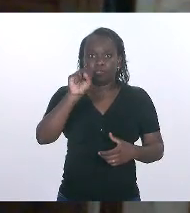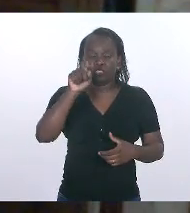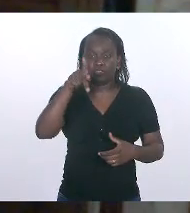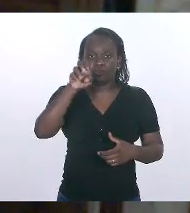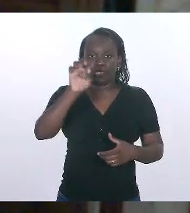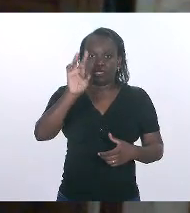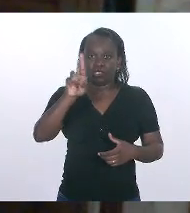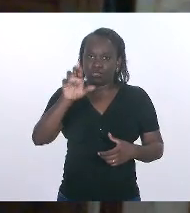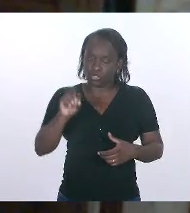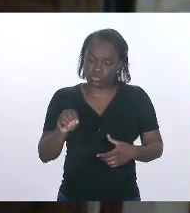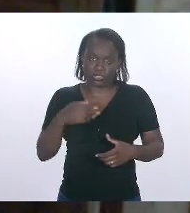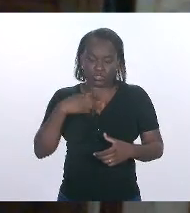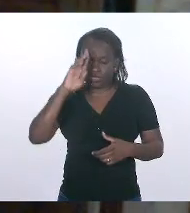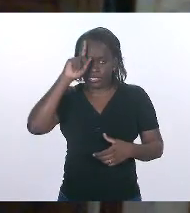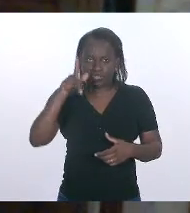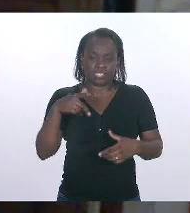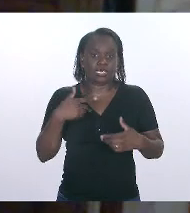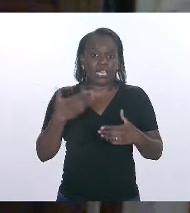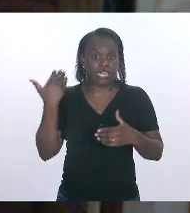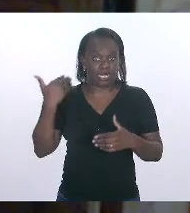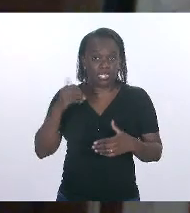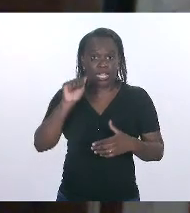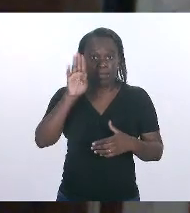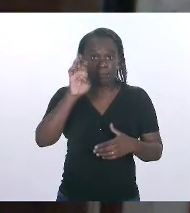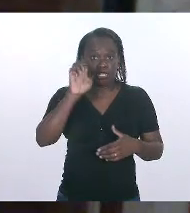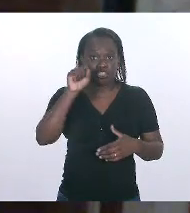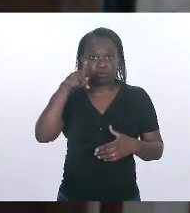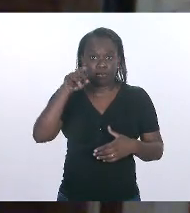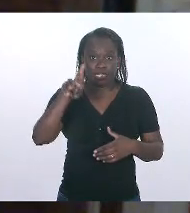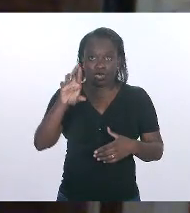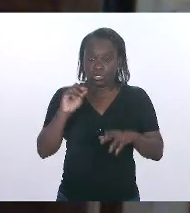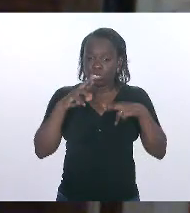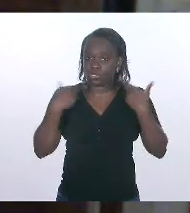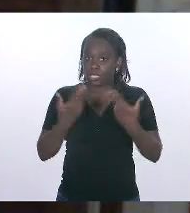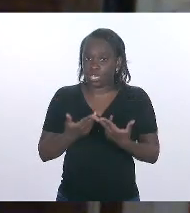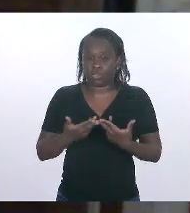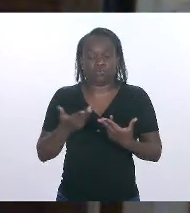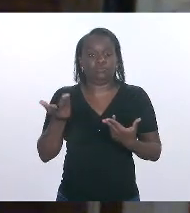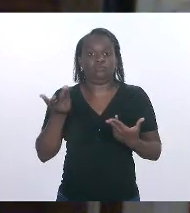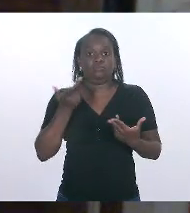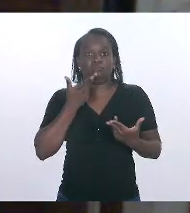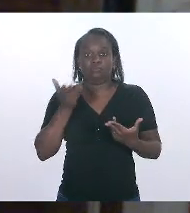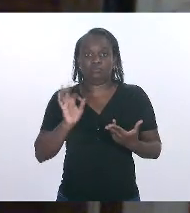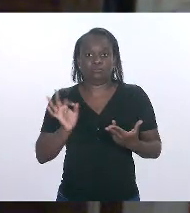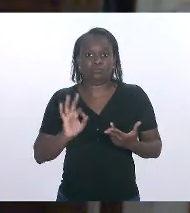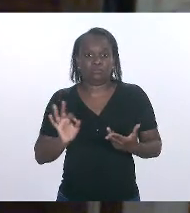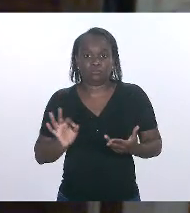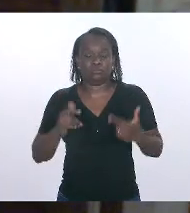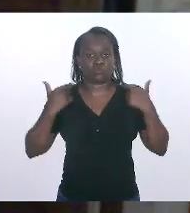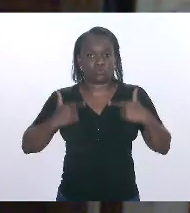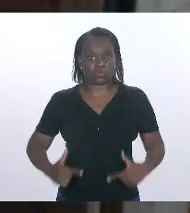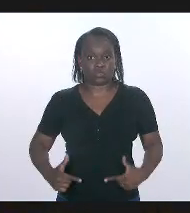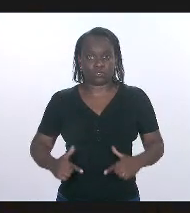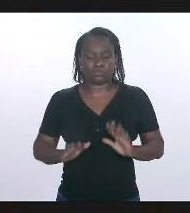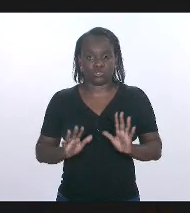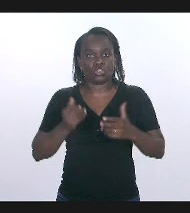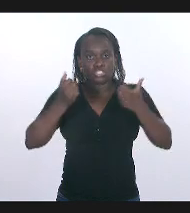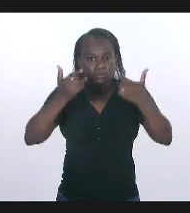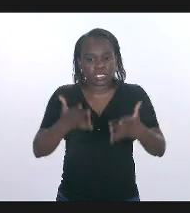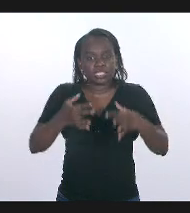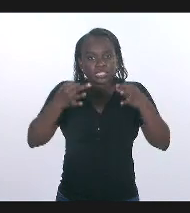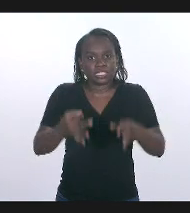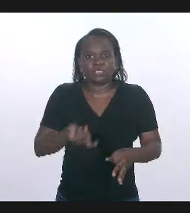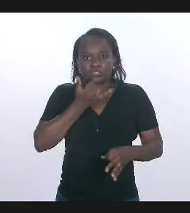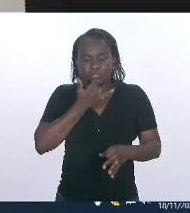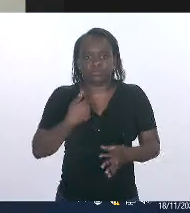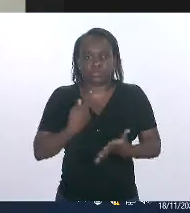A Abespetro, naquele momento, na audiência pública, se manteve numa posição neutra, só retificando